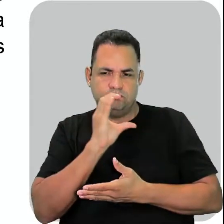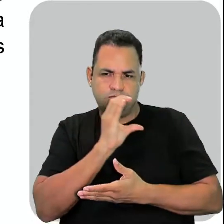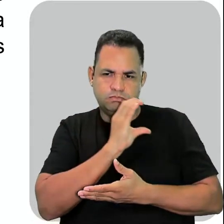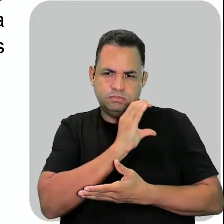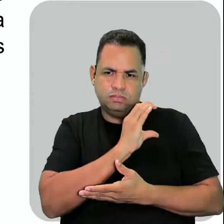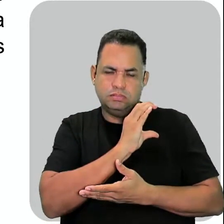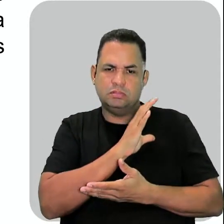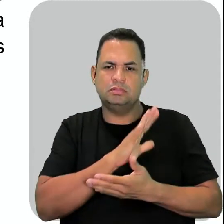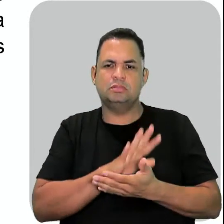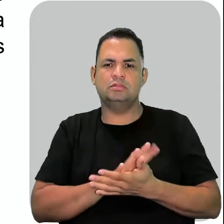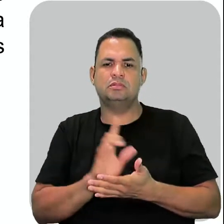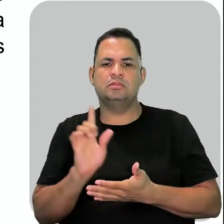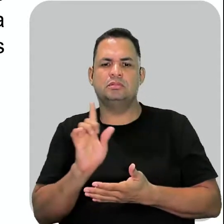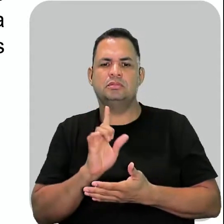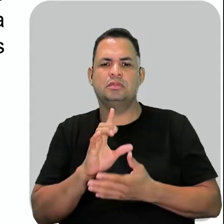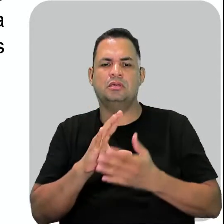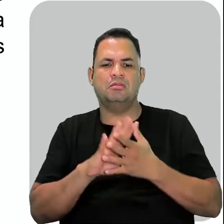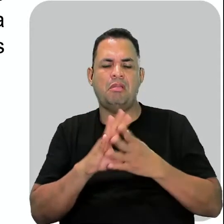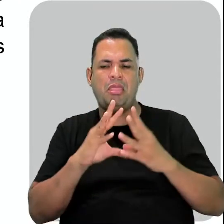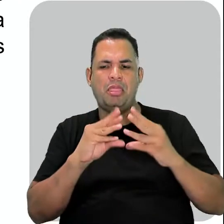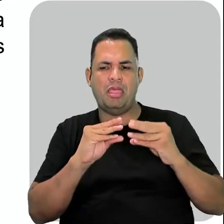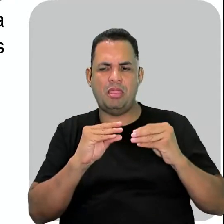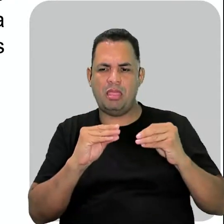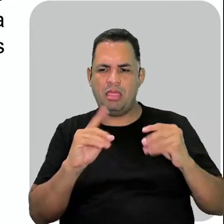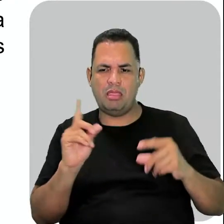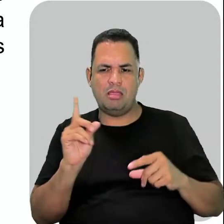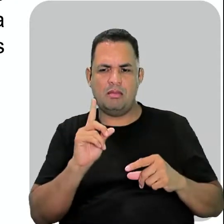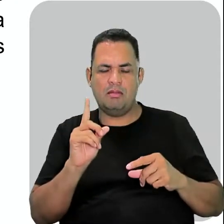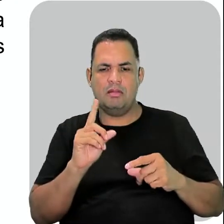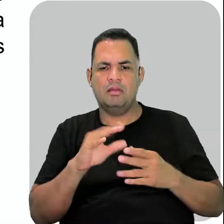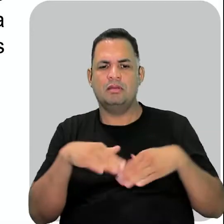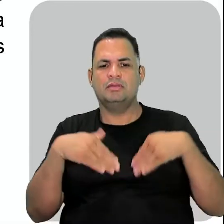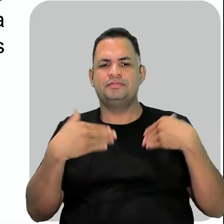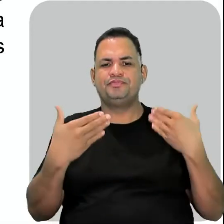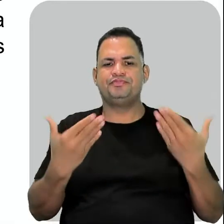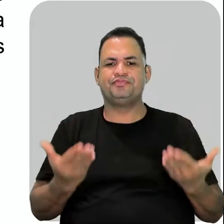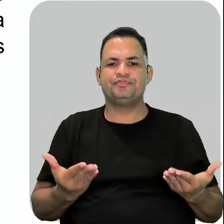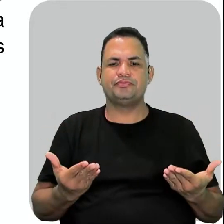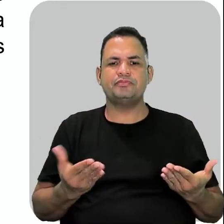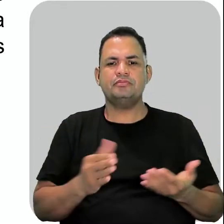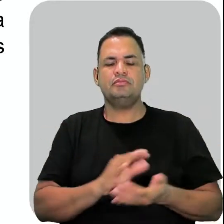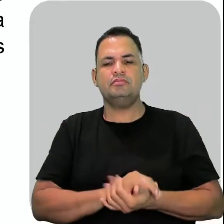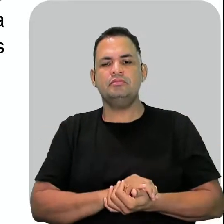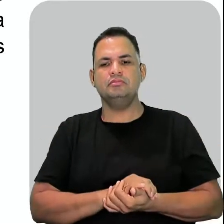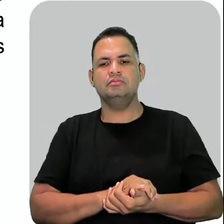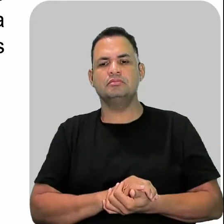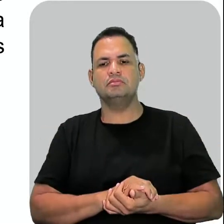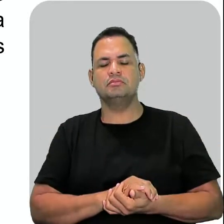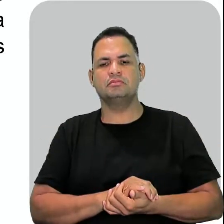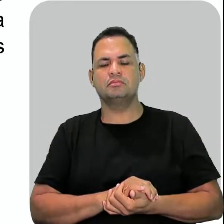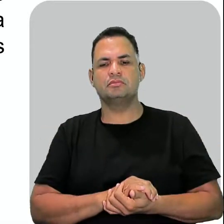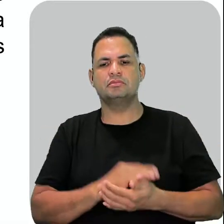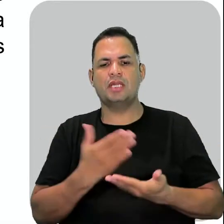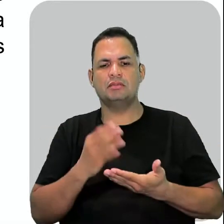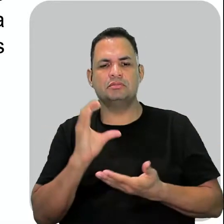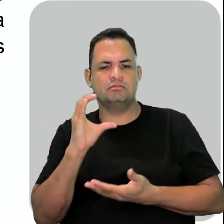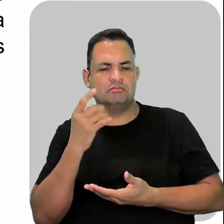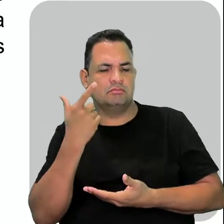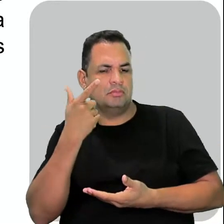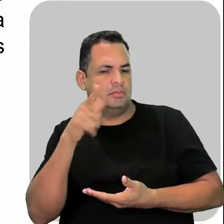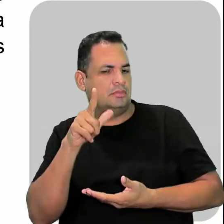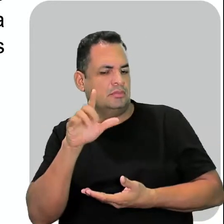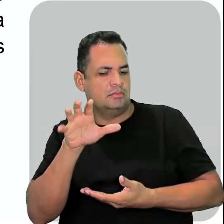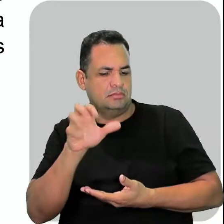eles não vão amolecer. No primeiro caso dos termoplásticos, só de aquecer ele já consegue pegar